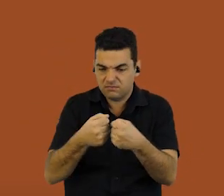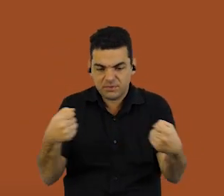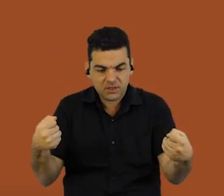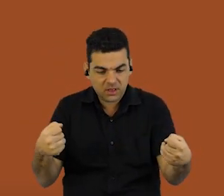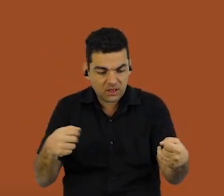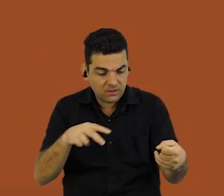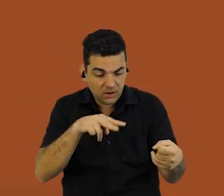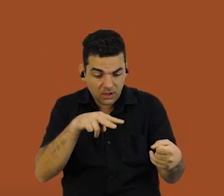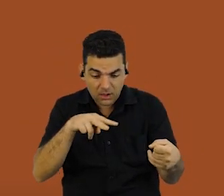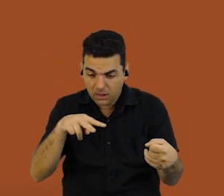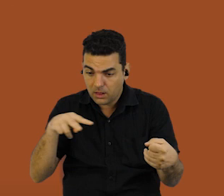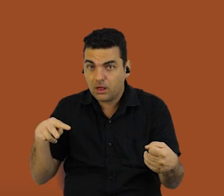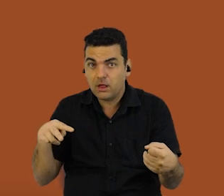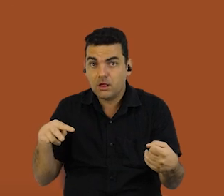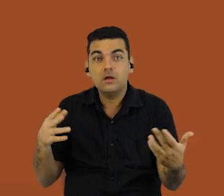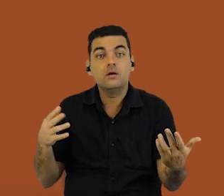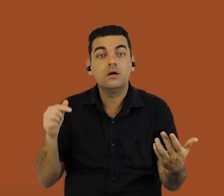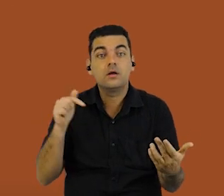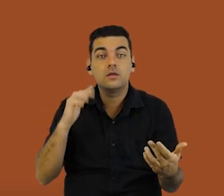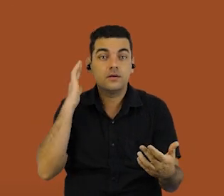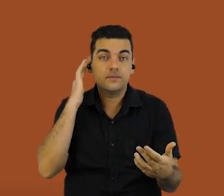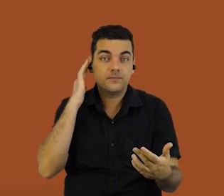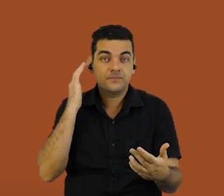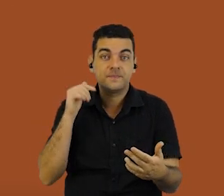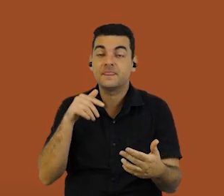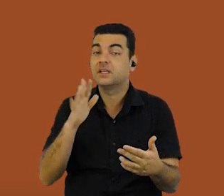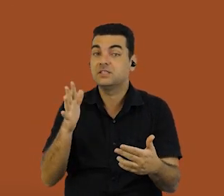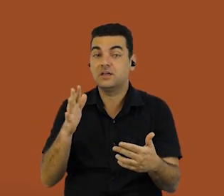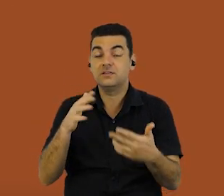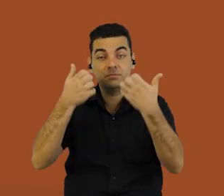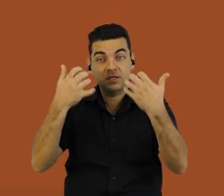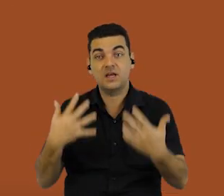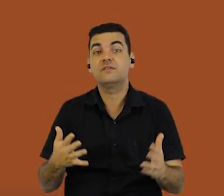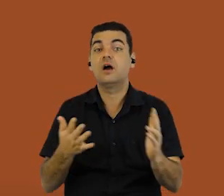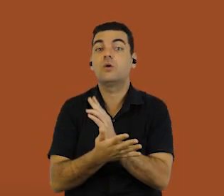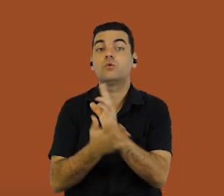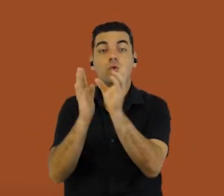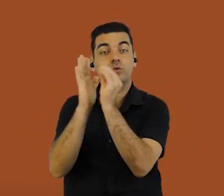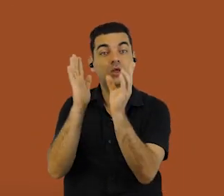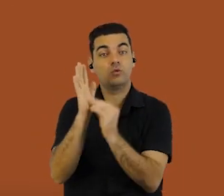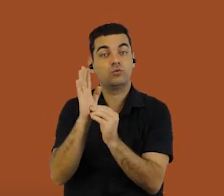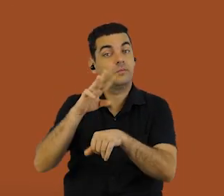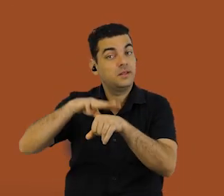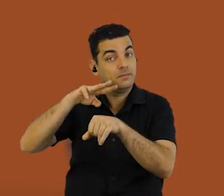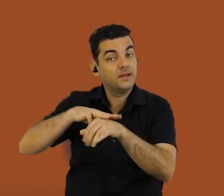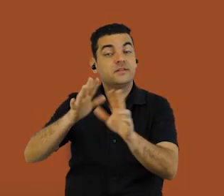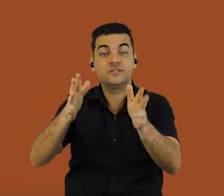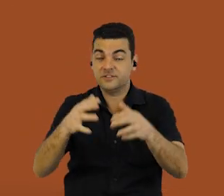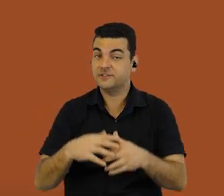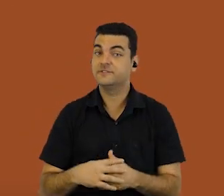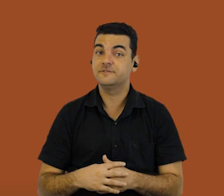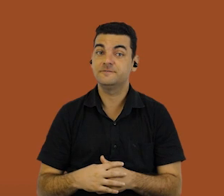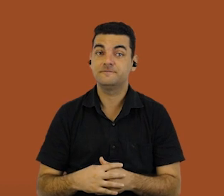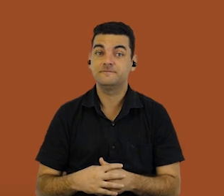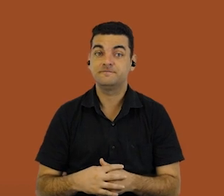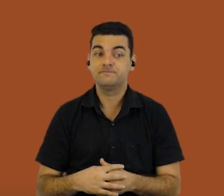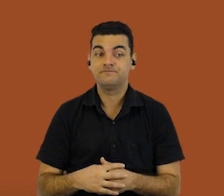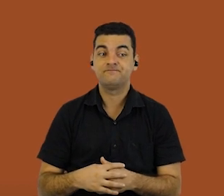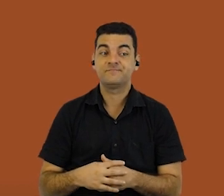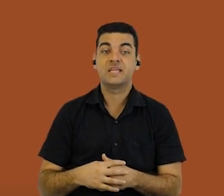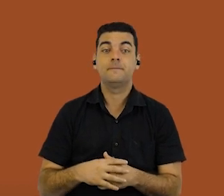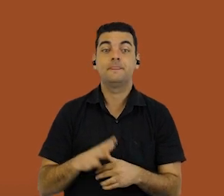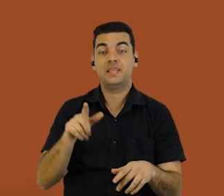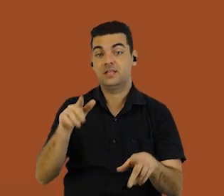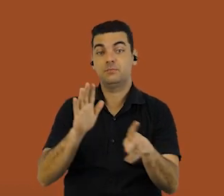2.000, 2.000 anos antes da Era Comum, eles já aparecem vários conteúdos de matemática, e eles todos